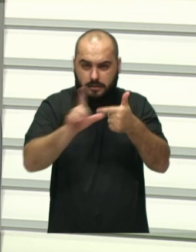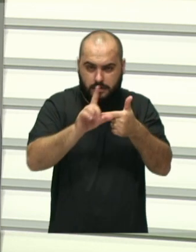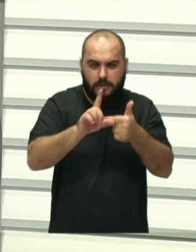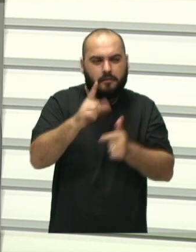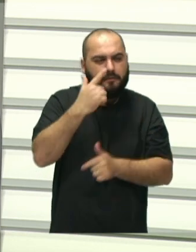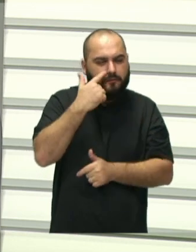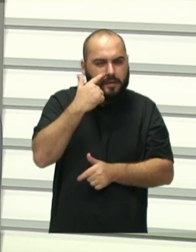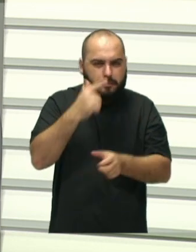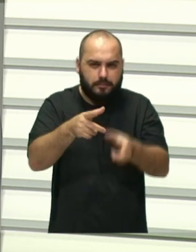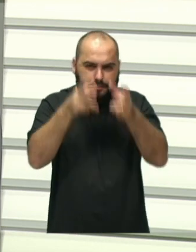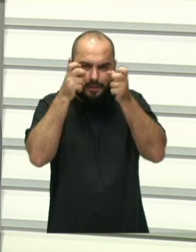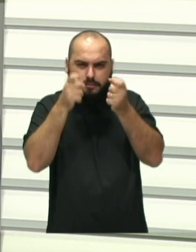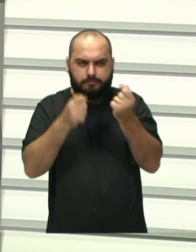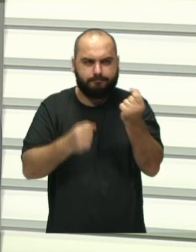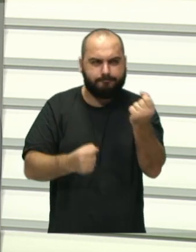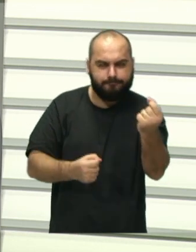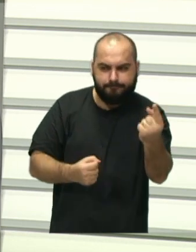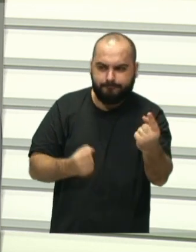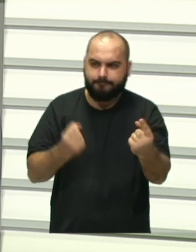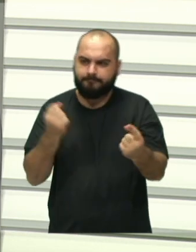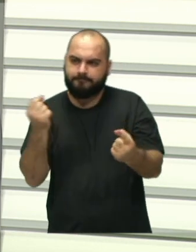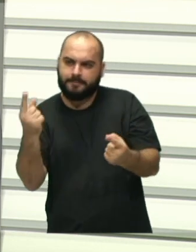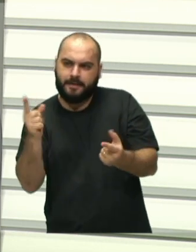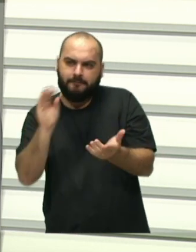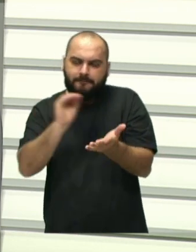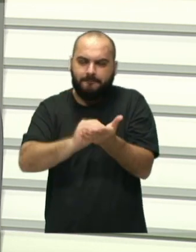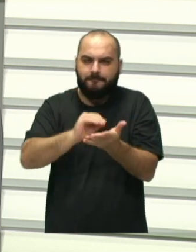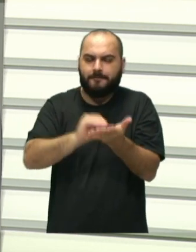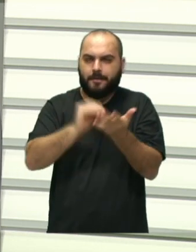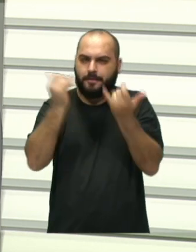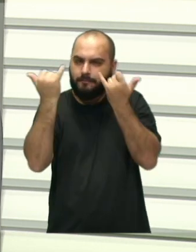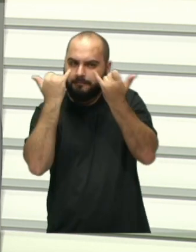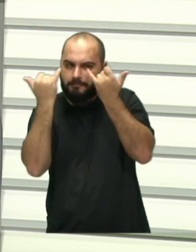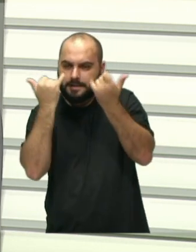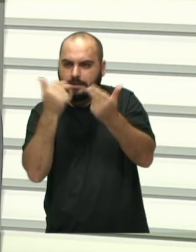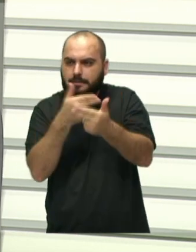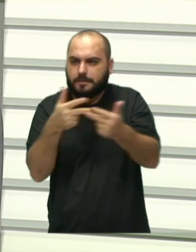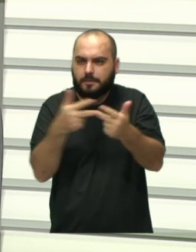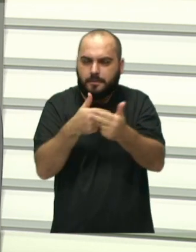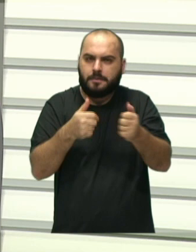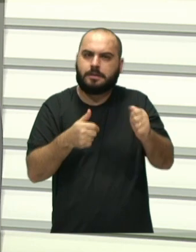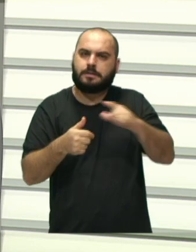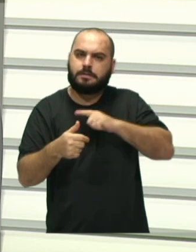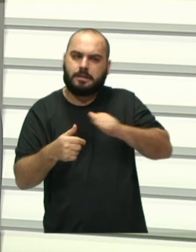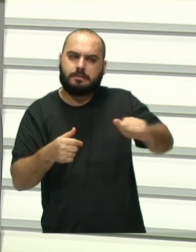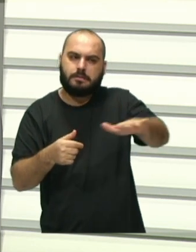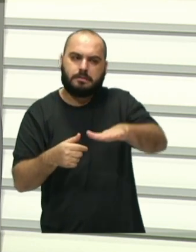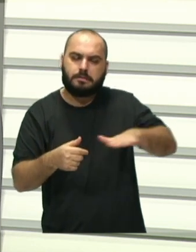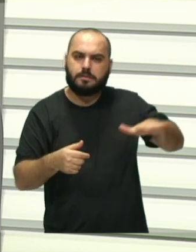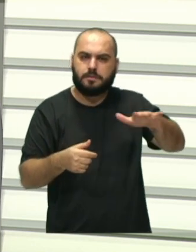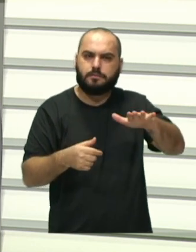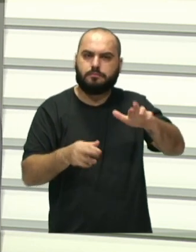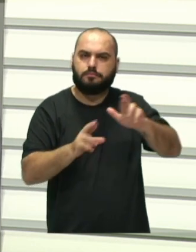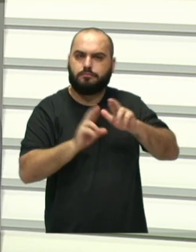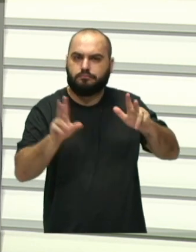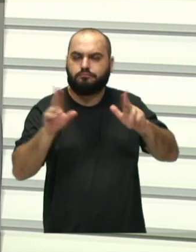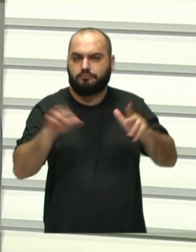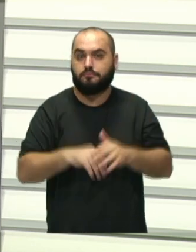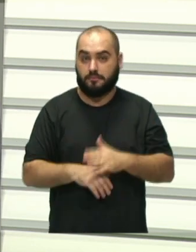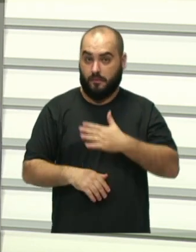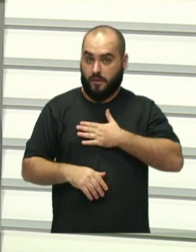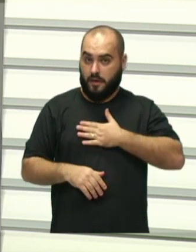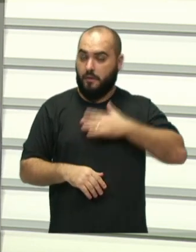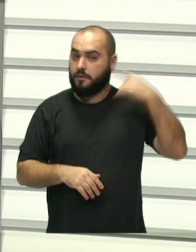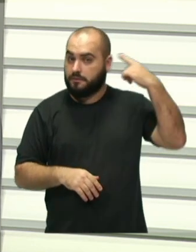que as vezes para alguns faltam algumas informações ou é um campo bastante diferente e eu mesmo sou